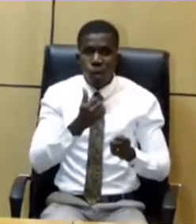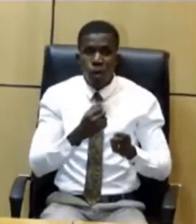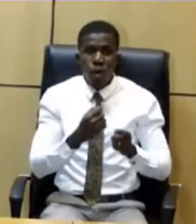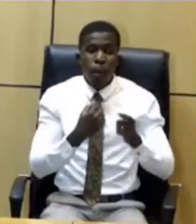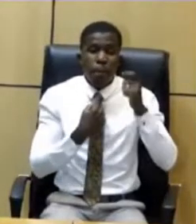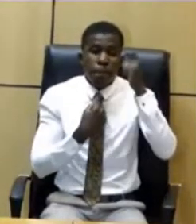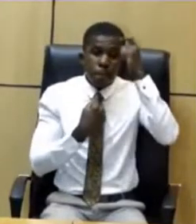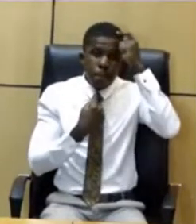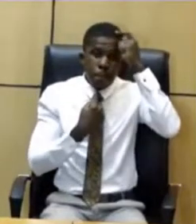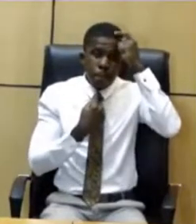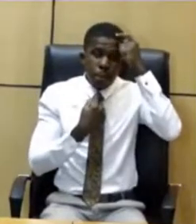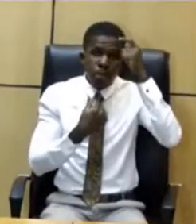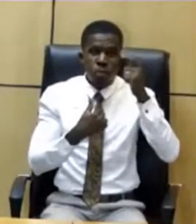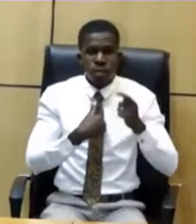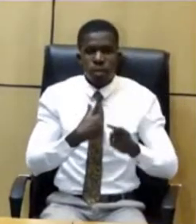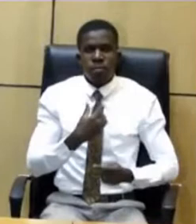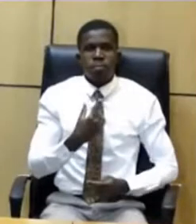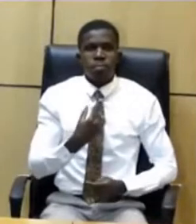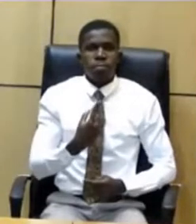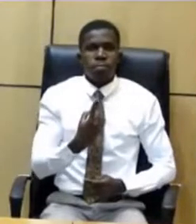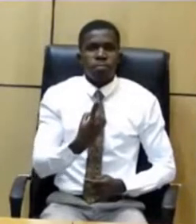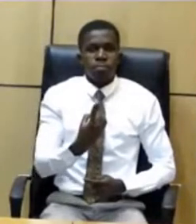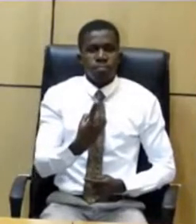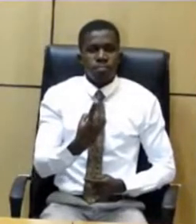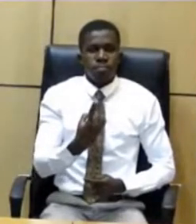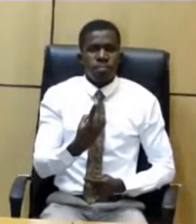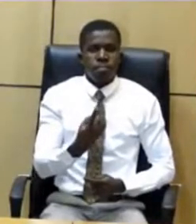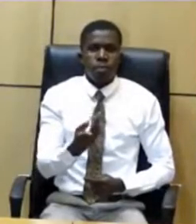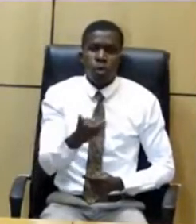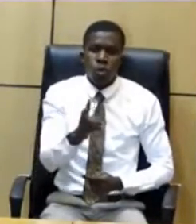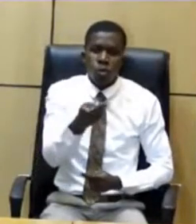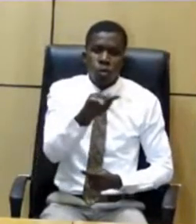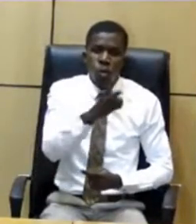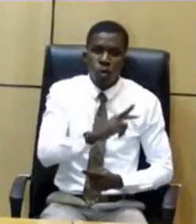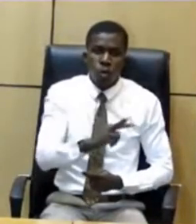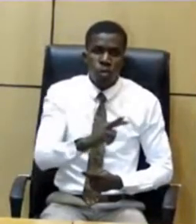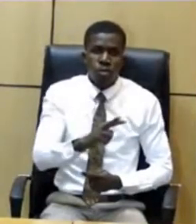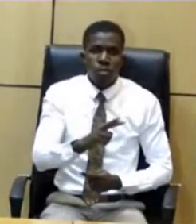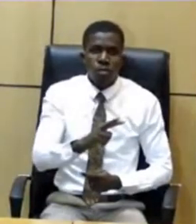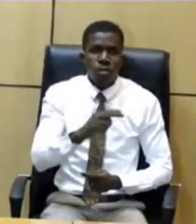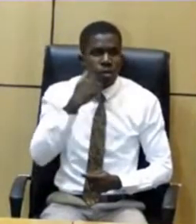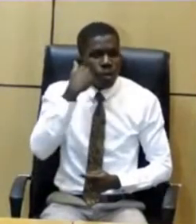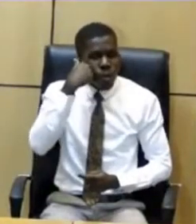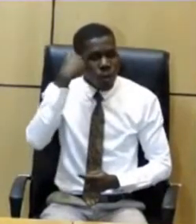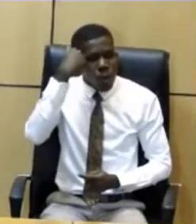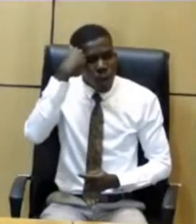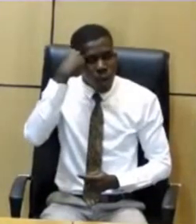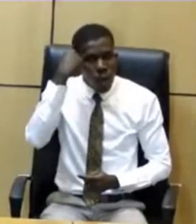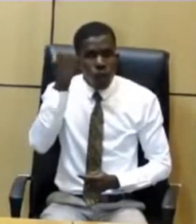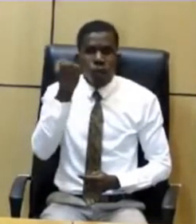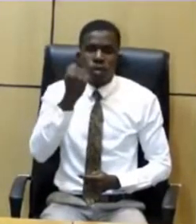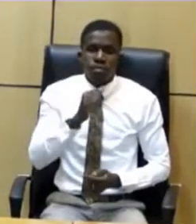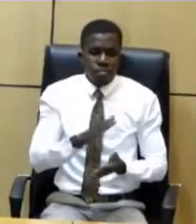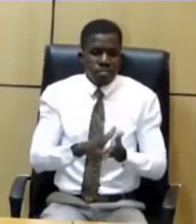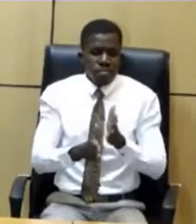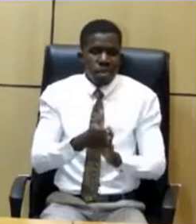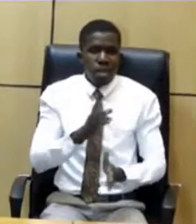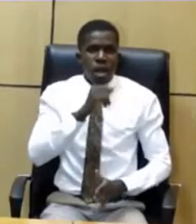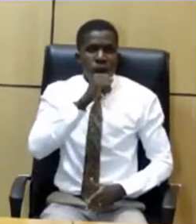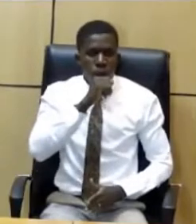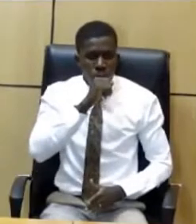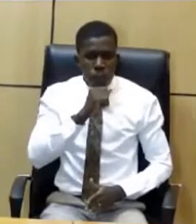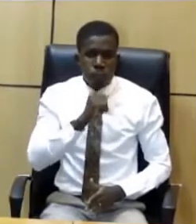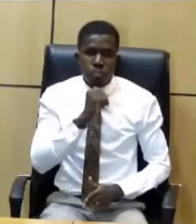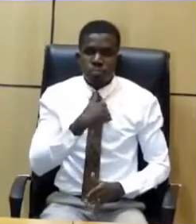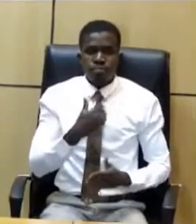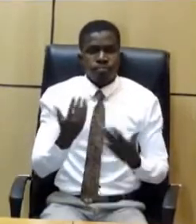atenção especial. Os restantes são assintomáticos e